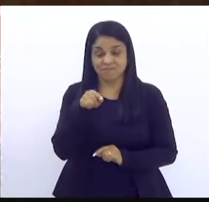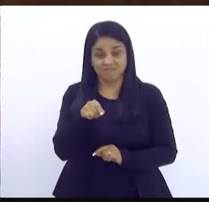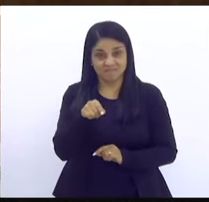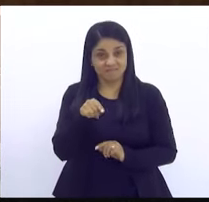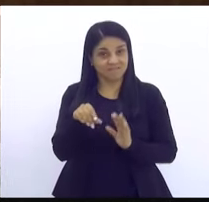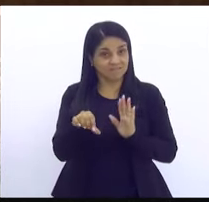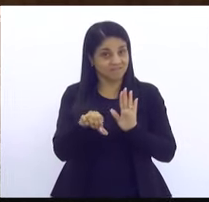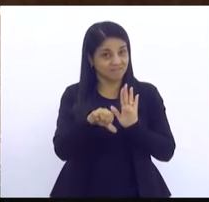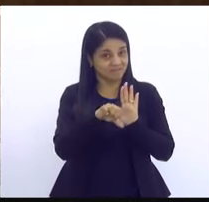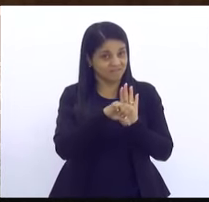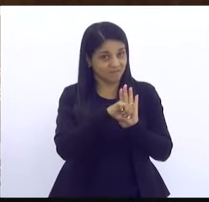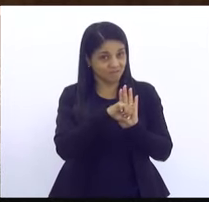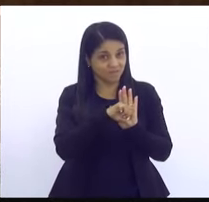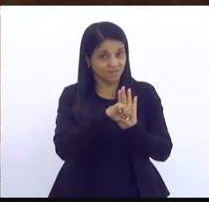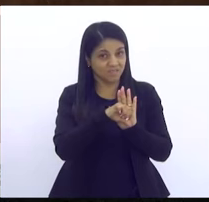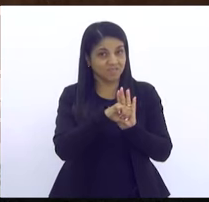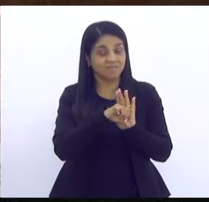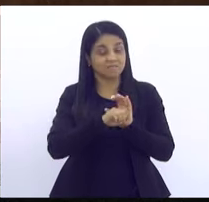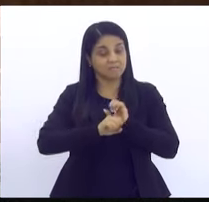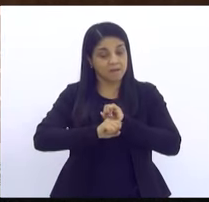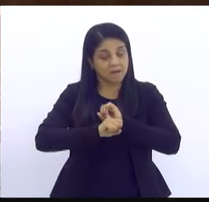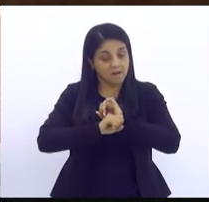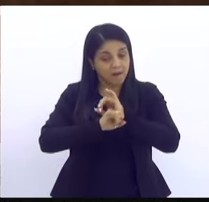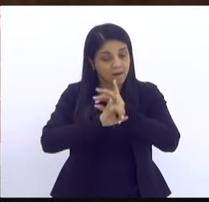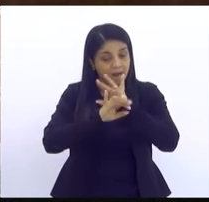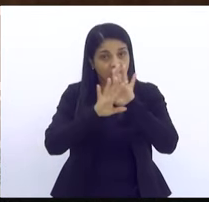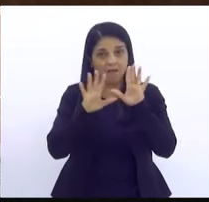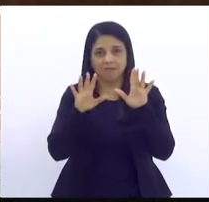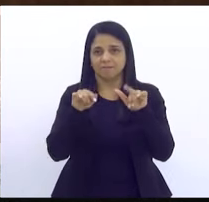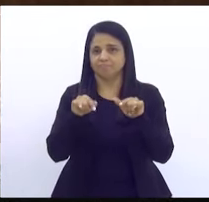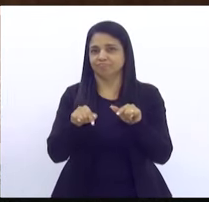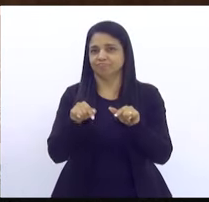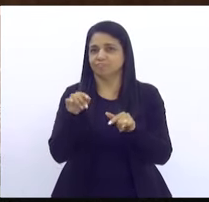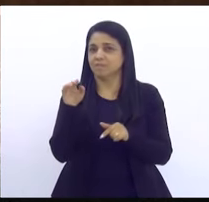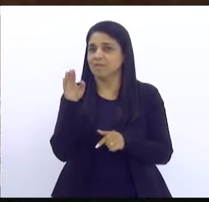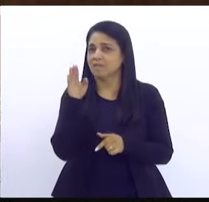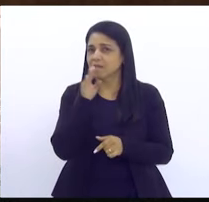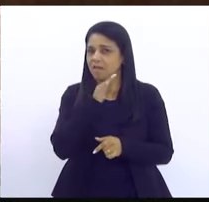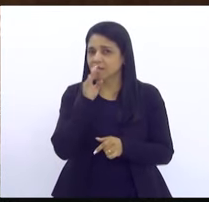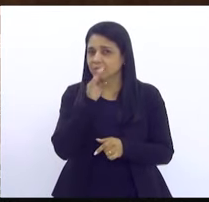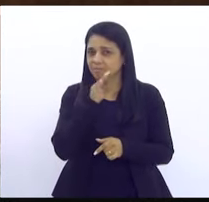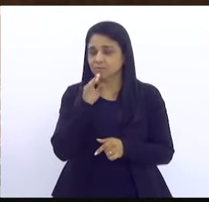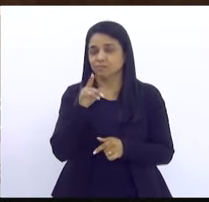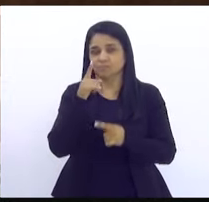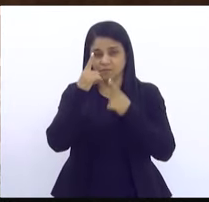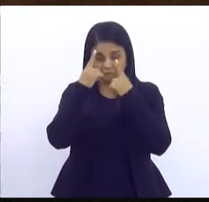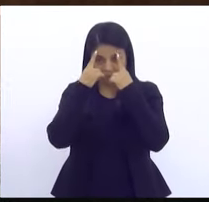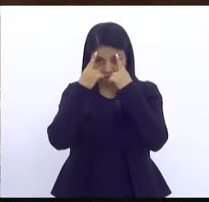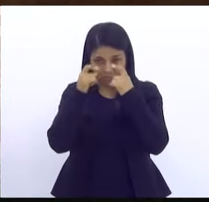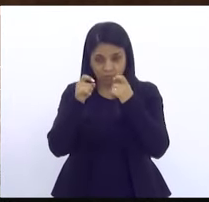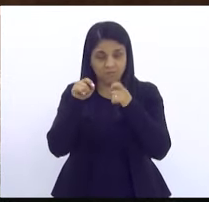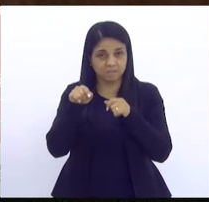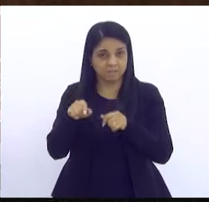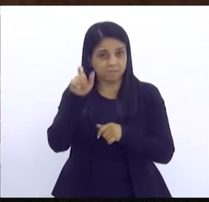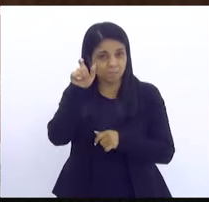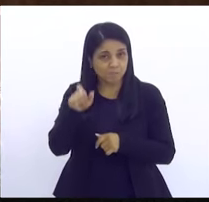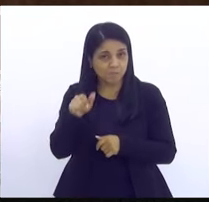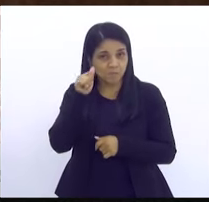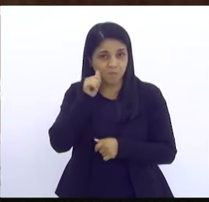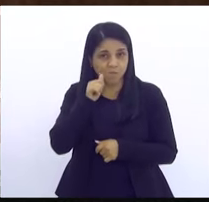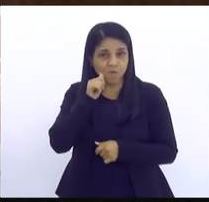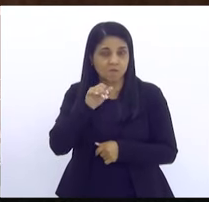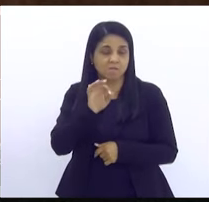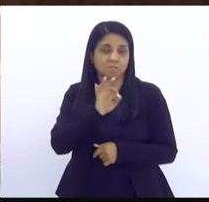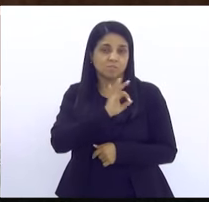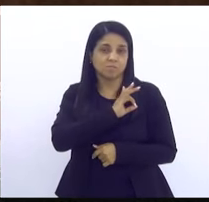crime tem que ser esclarecido rapidamente. A violência que essa mulher policial